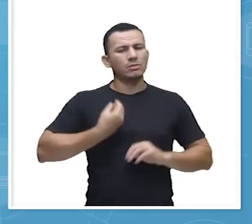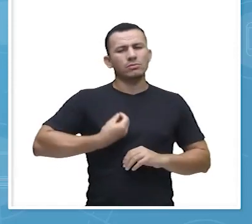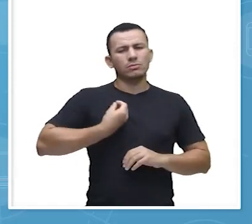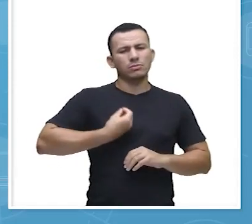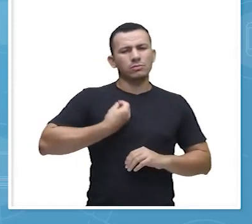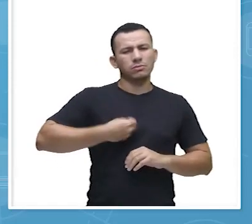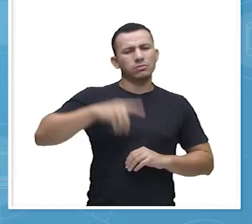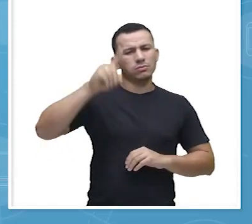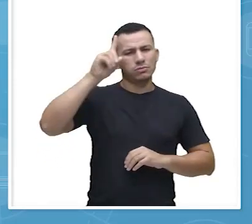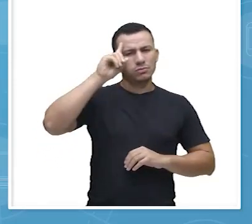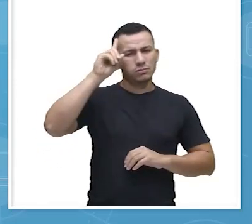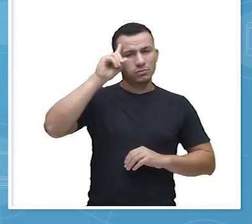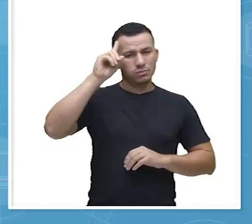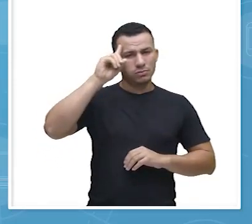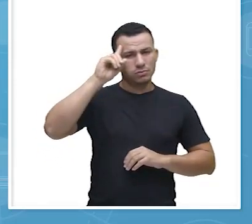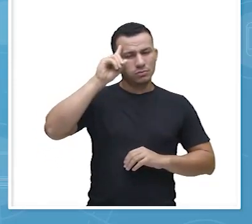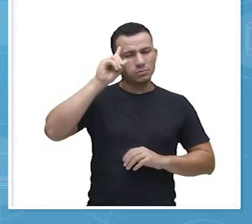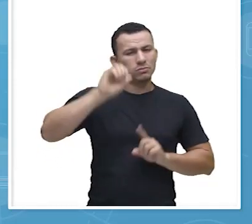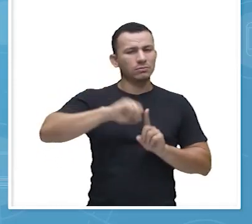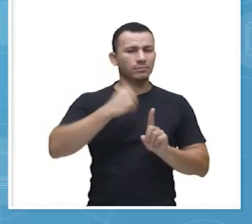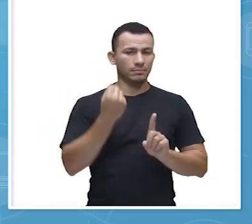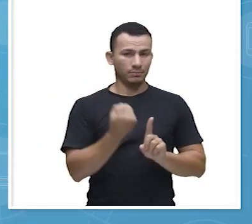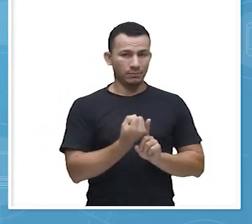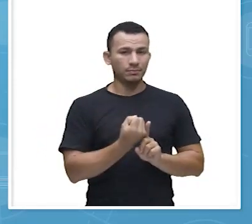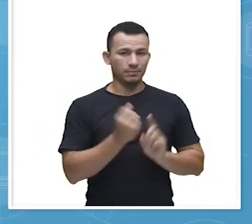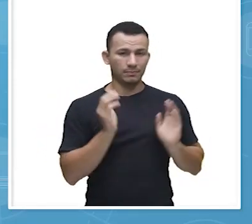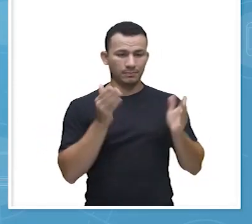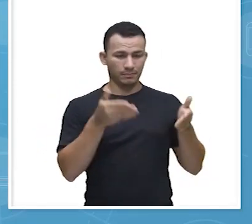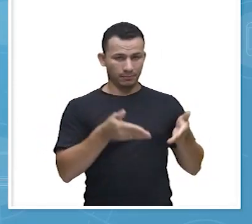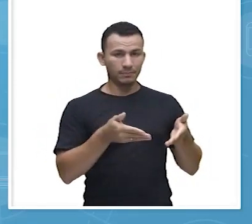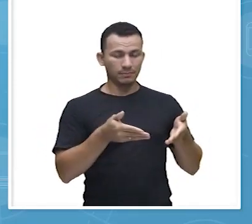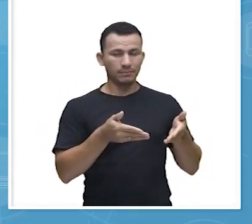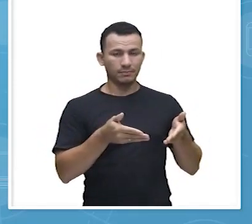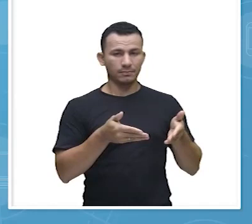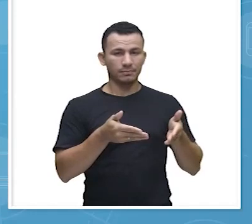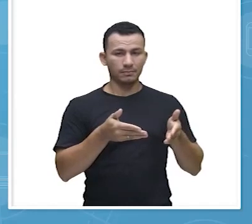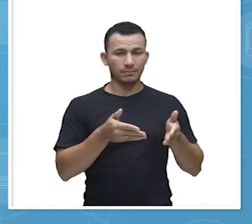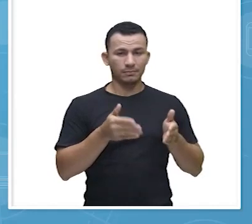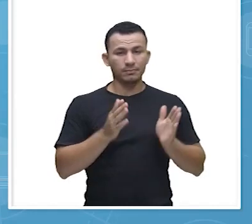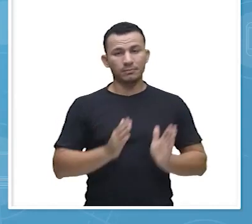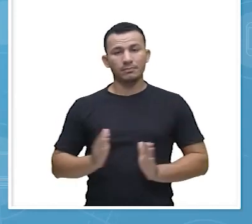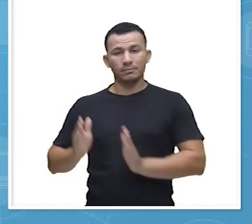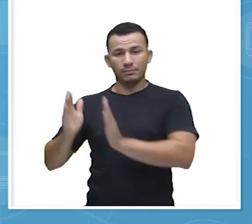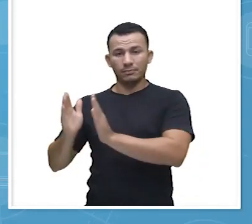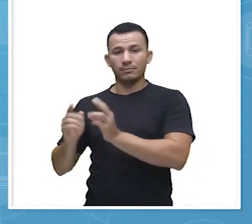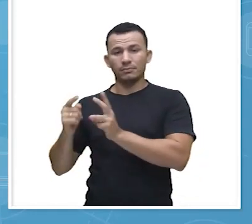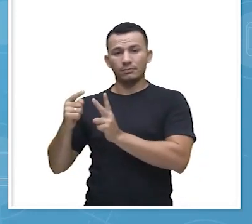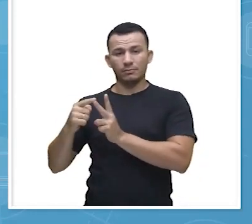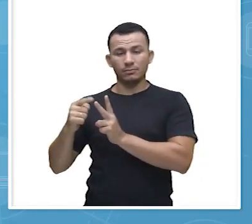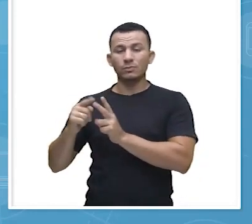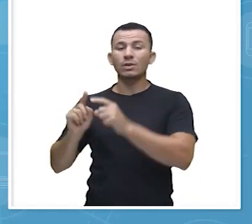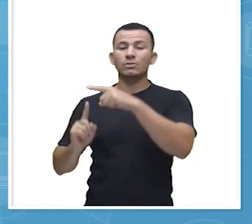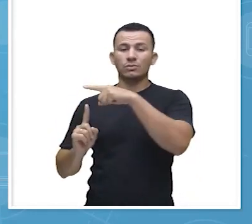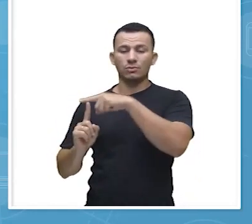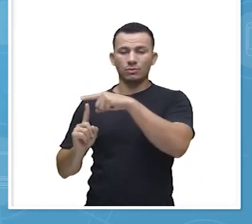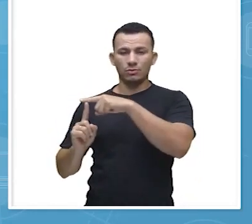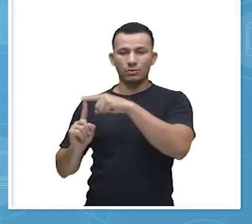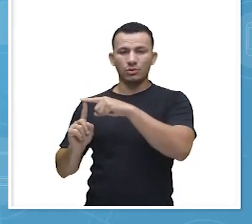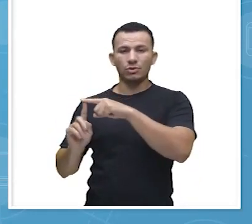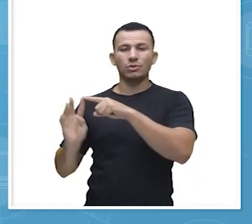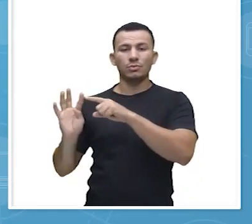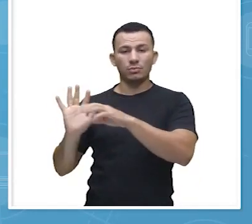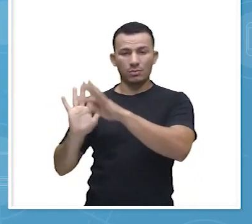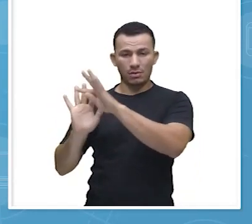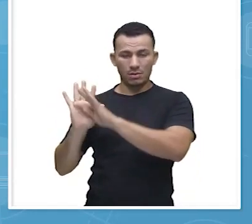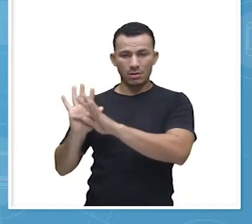que fazem a nossa vida em sociedade acontecer, não é? E aprendemos sobre tipos textuais, que são